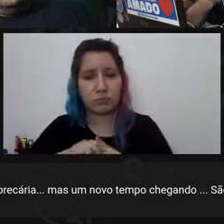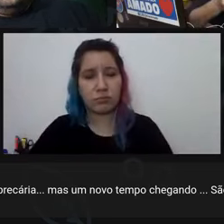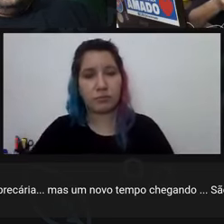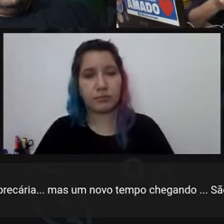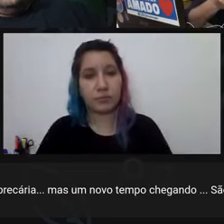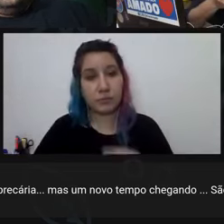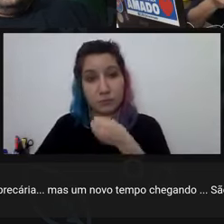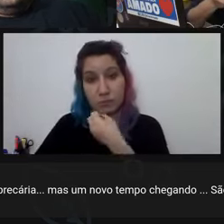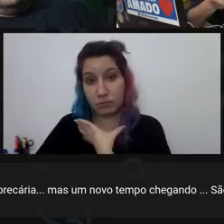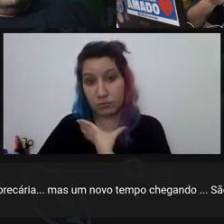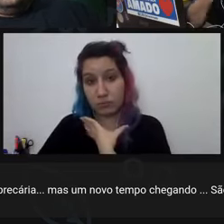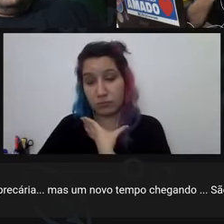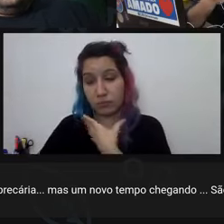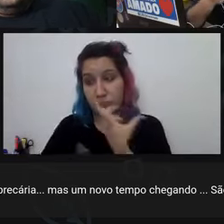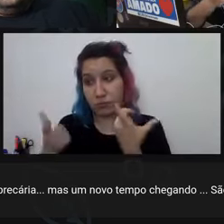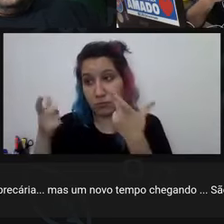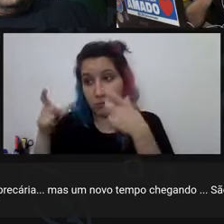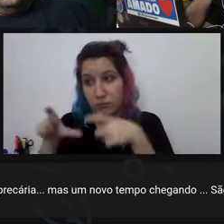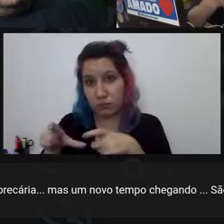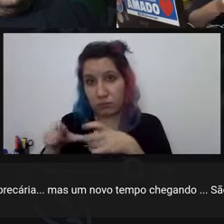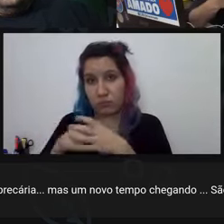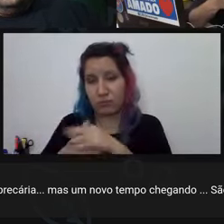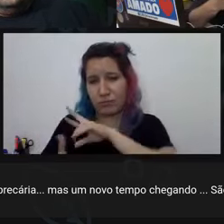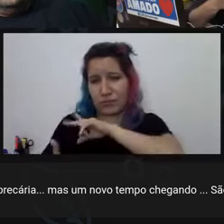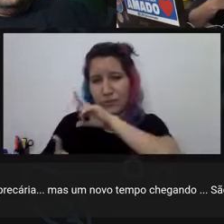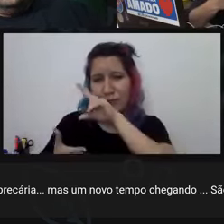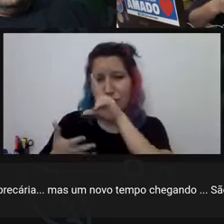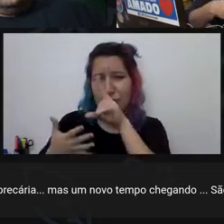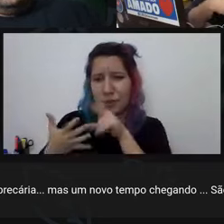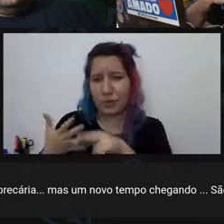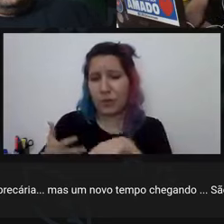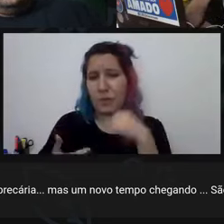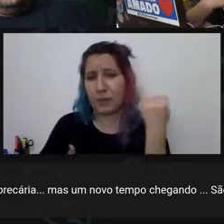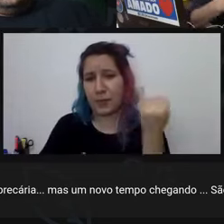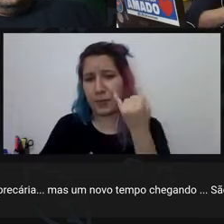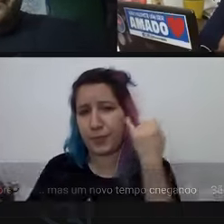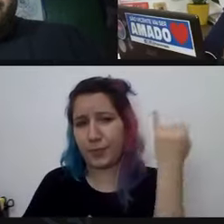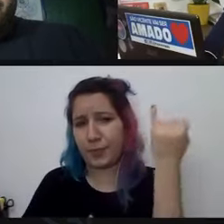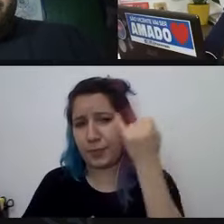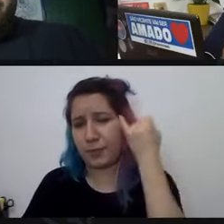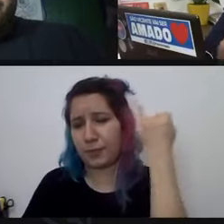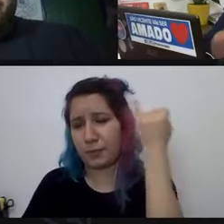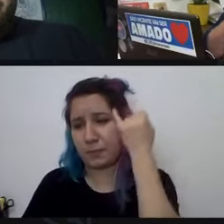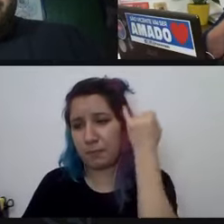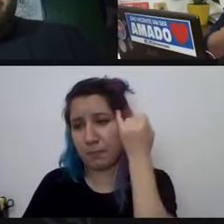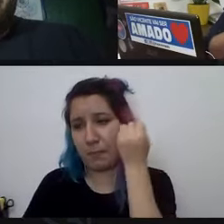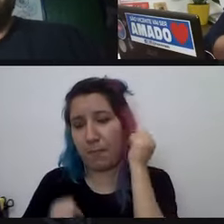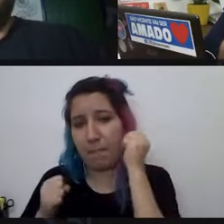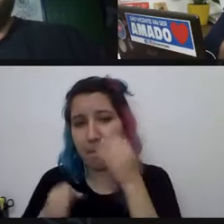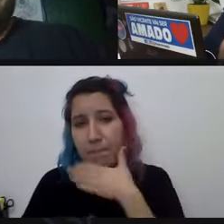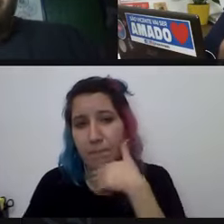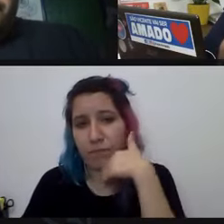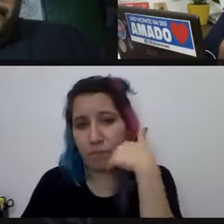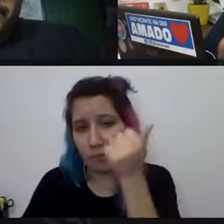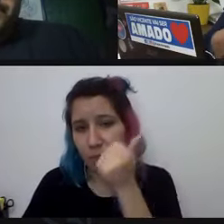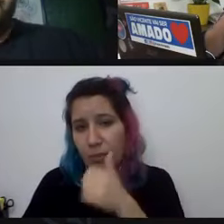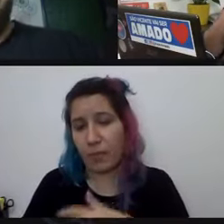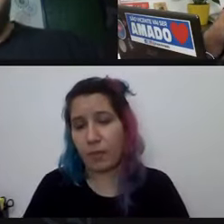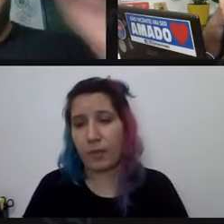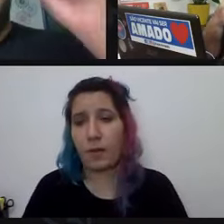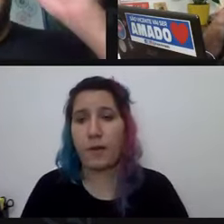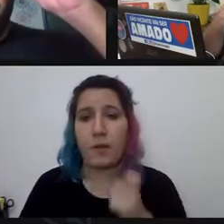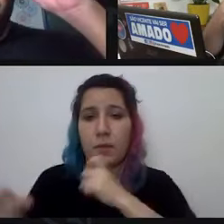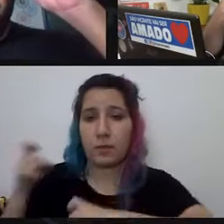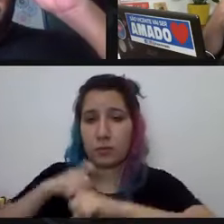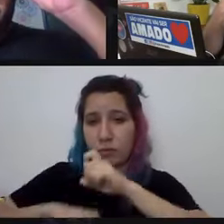um lugar, Renato, que tem muito, muito potencial também para um ecoturismo, para um desenvolvimento, que